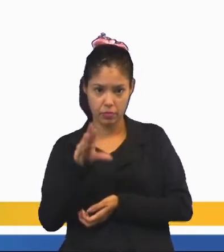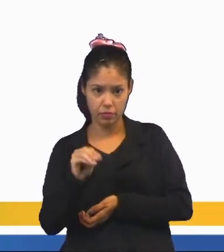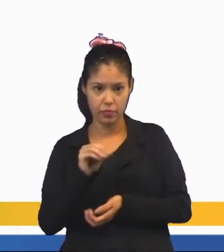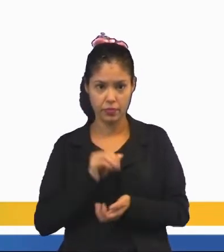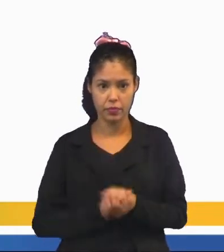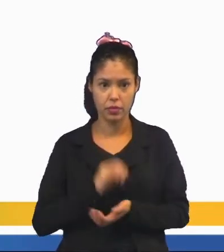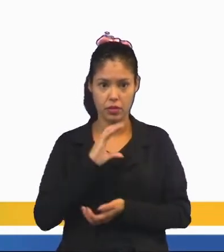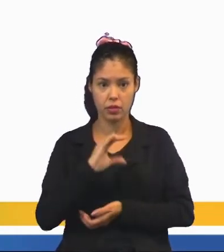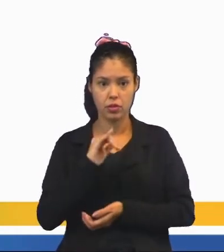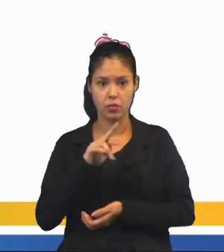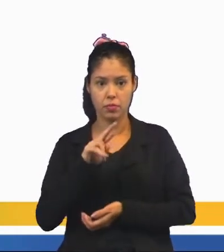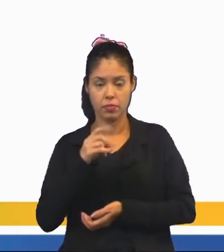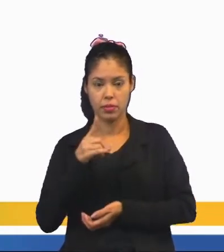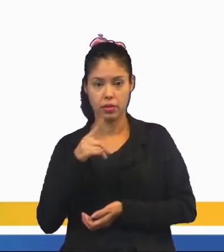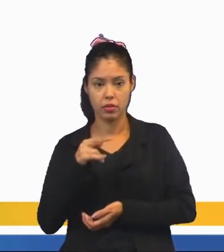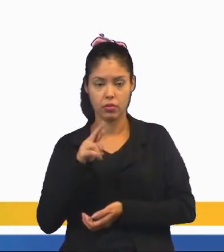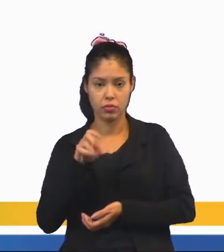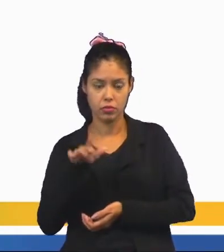Papa-Nicolau,